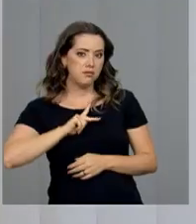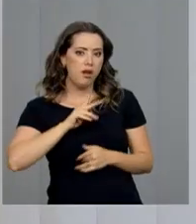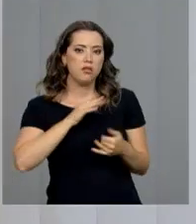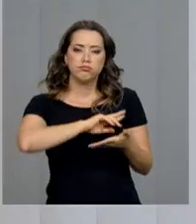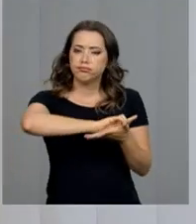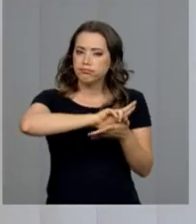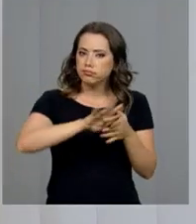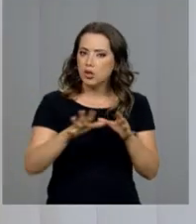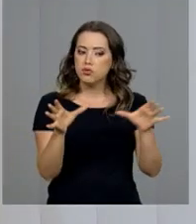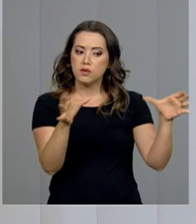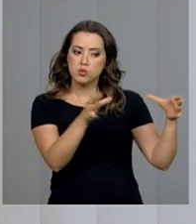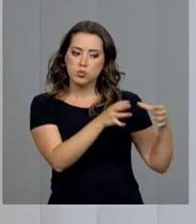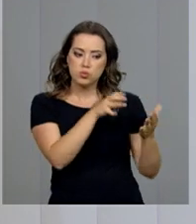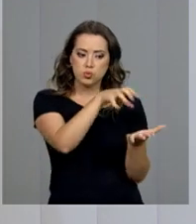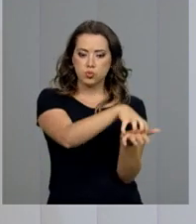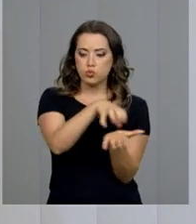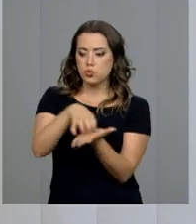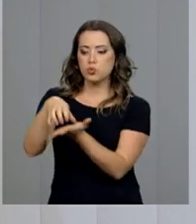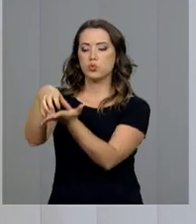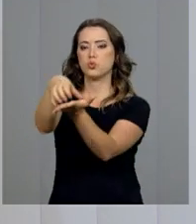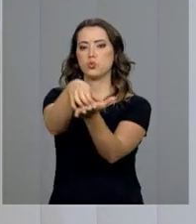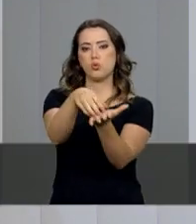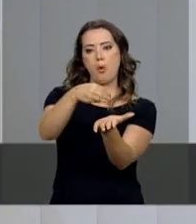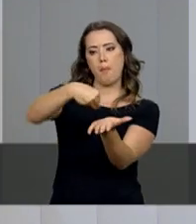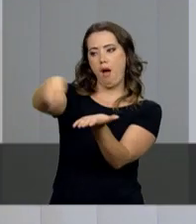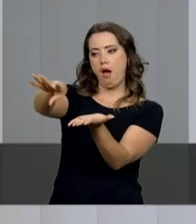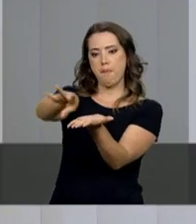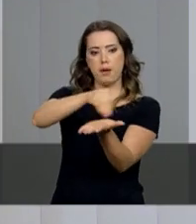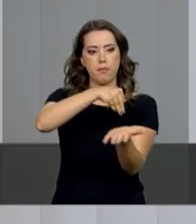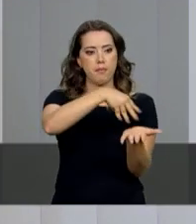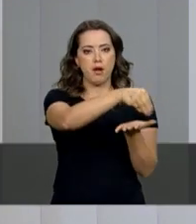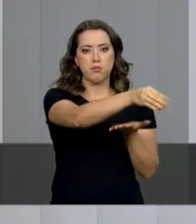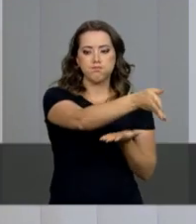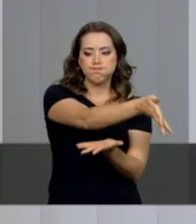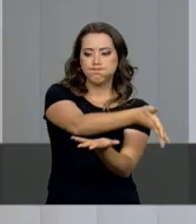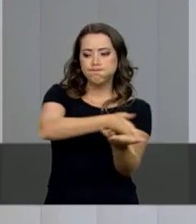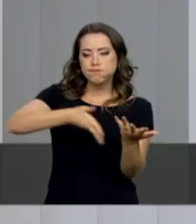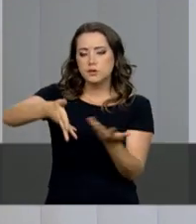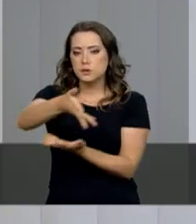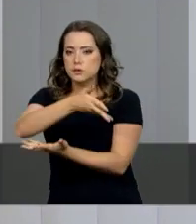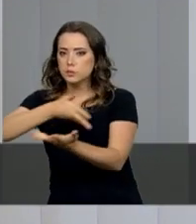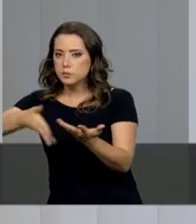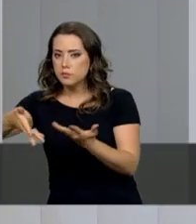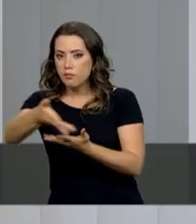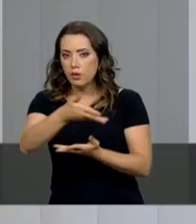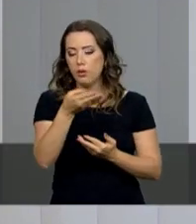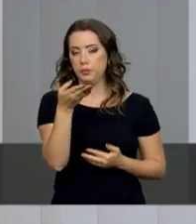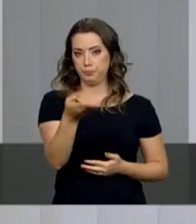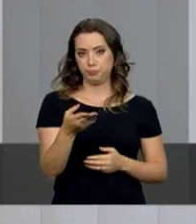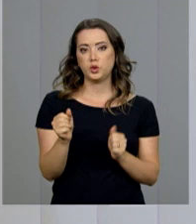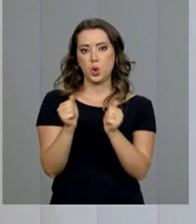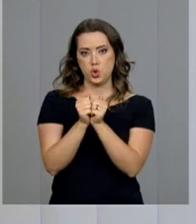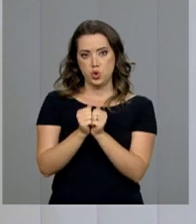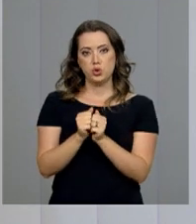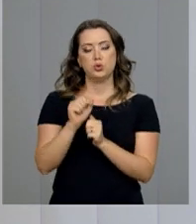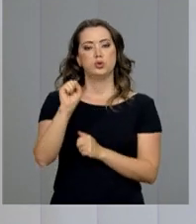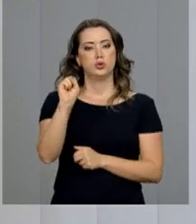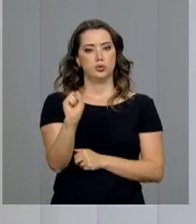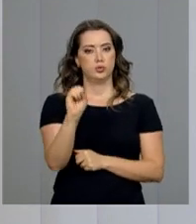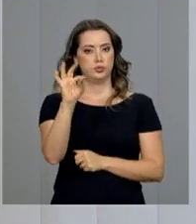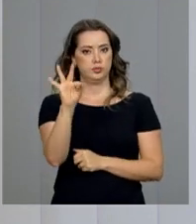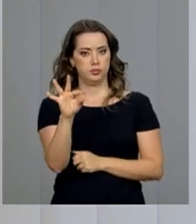fluxo de informações entre as instituições, entre o Tribunal Superior Eleitoral, com as orientações,